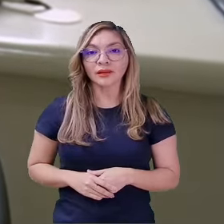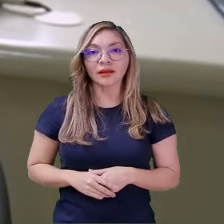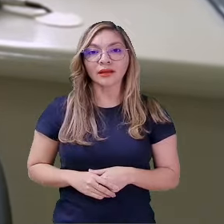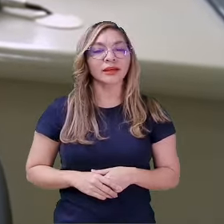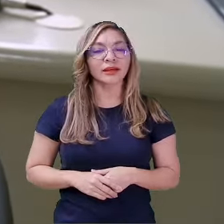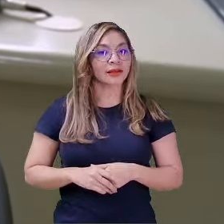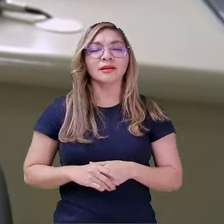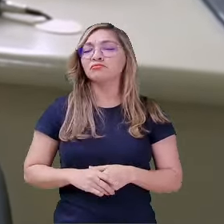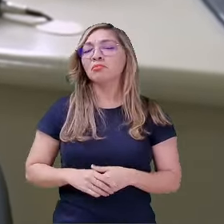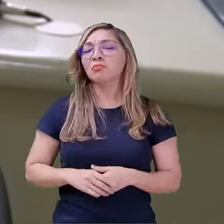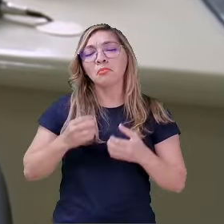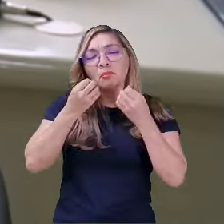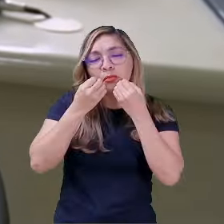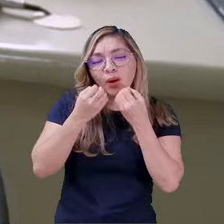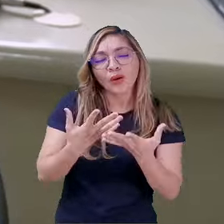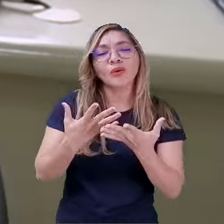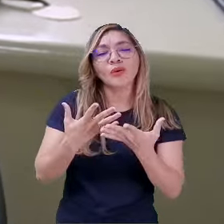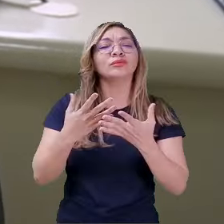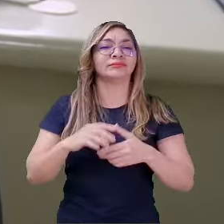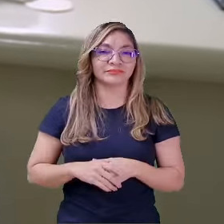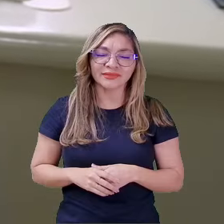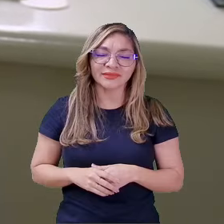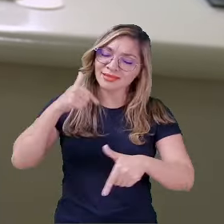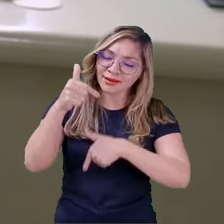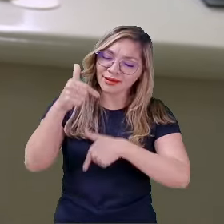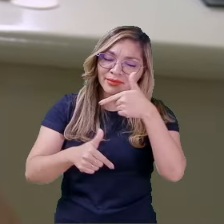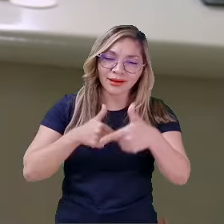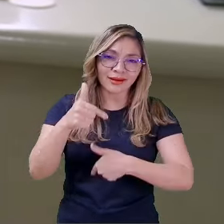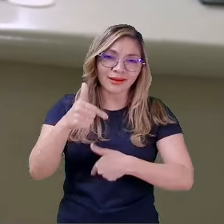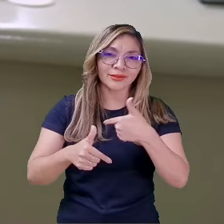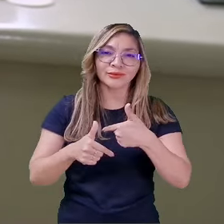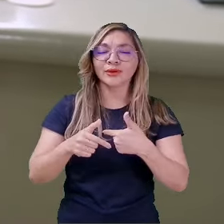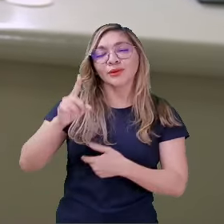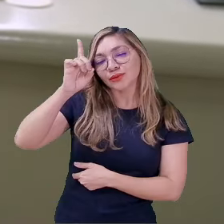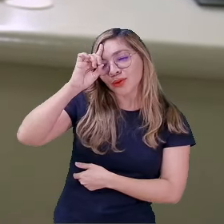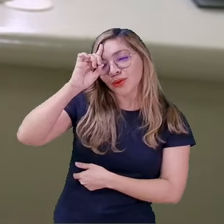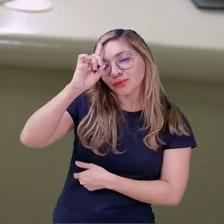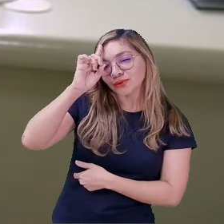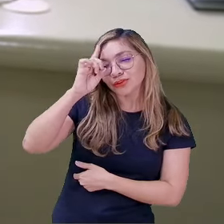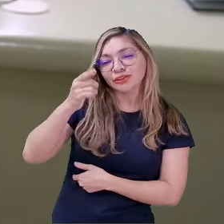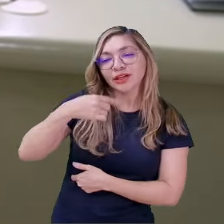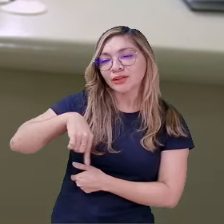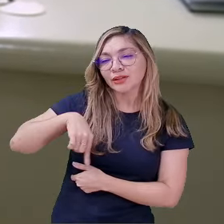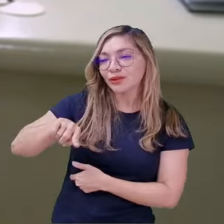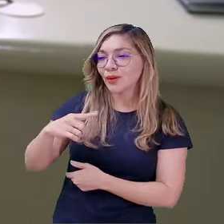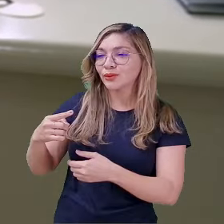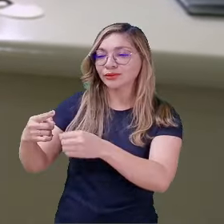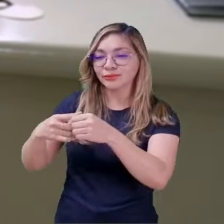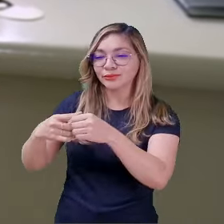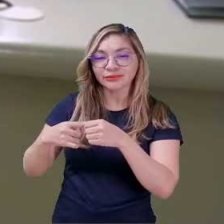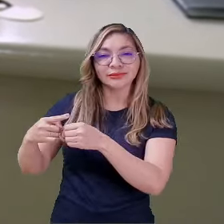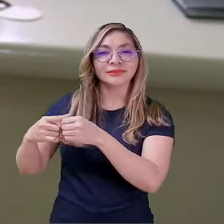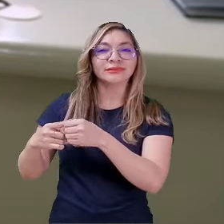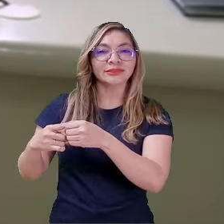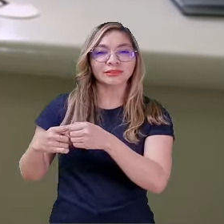muito trabalho, né? Todos os dias que nós estamos aqui na Vila Progresso, nosso posto está cheio de